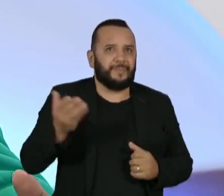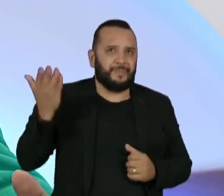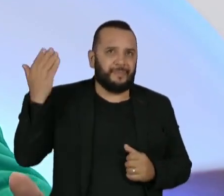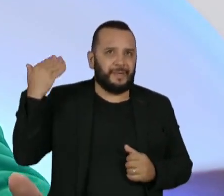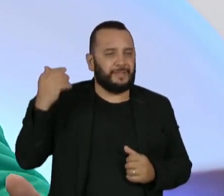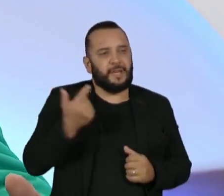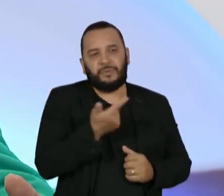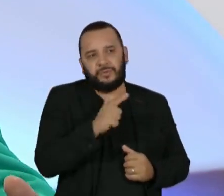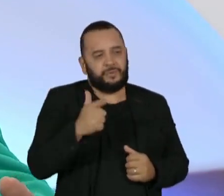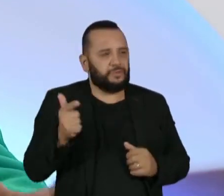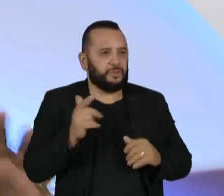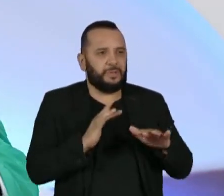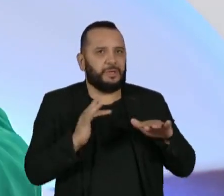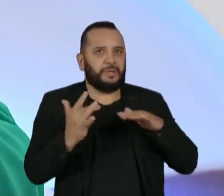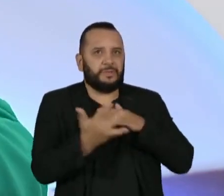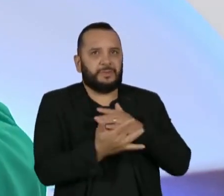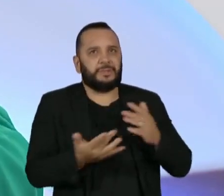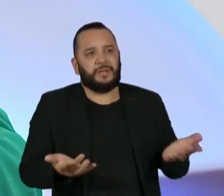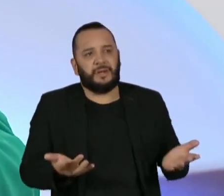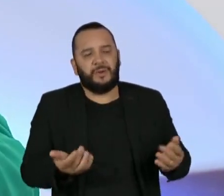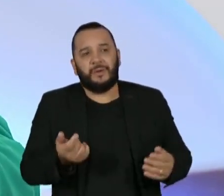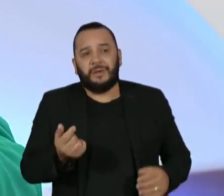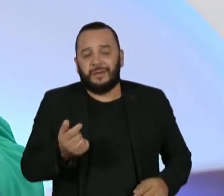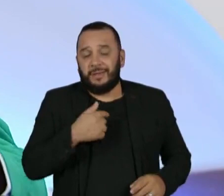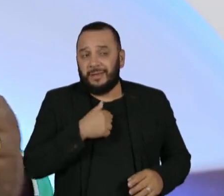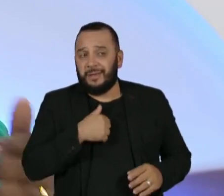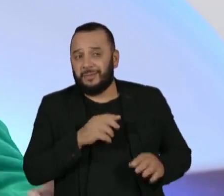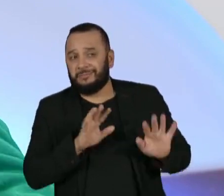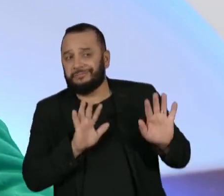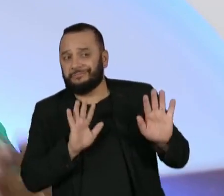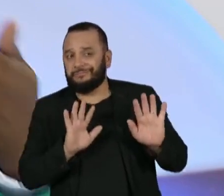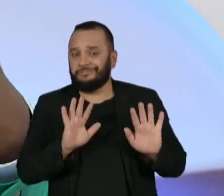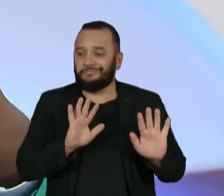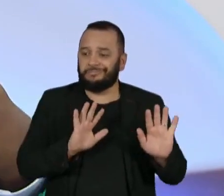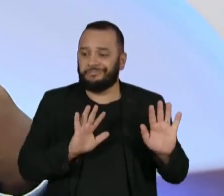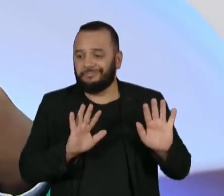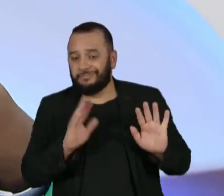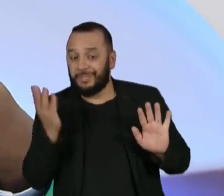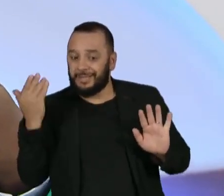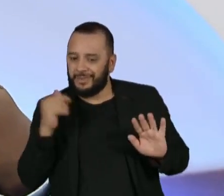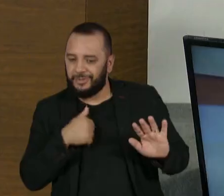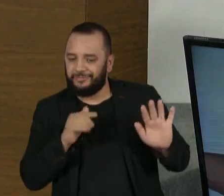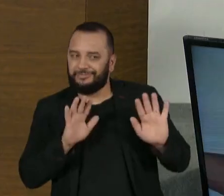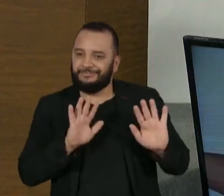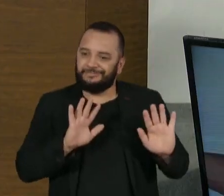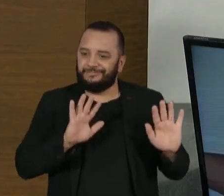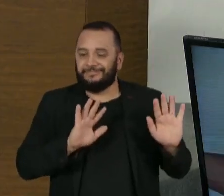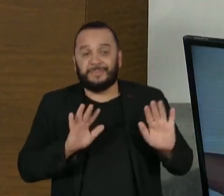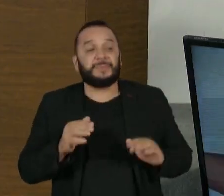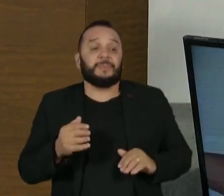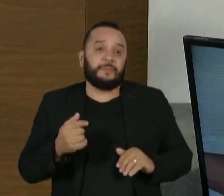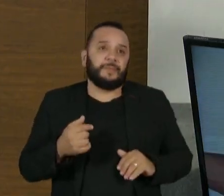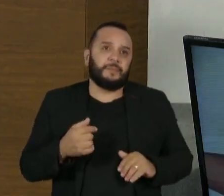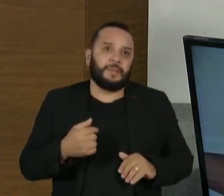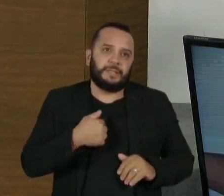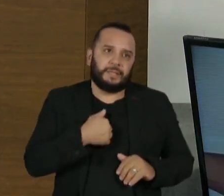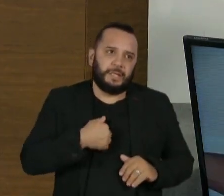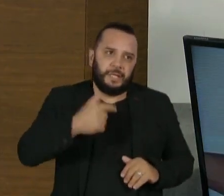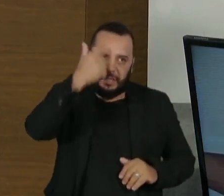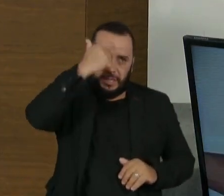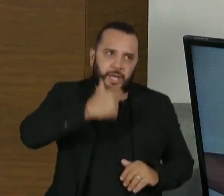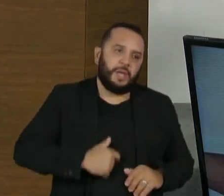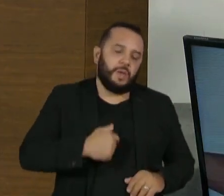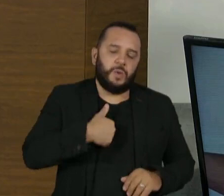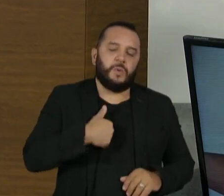ferramenta e e olhava meio distante mas eu eu como tô puxando